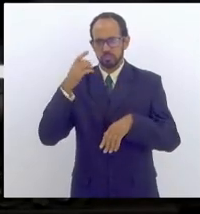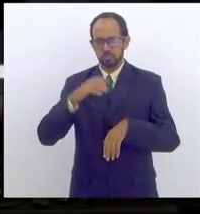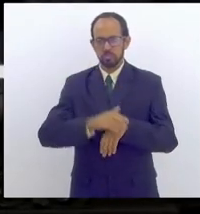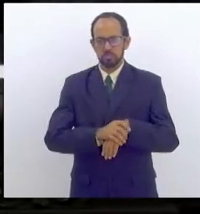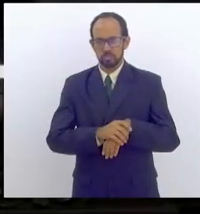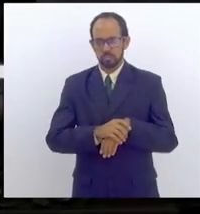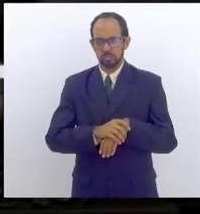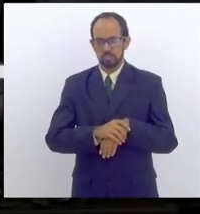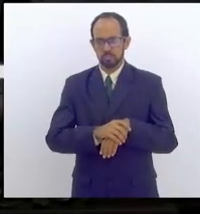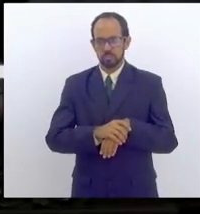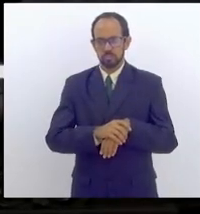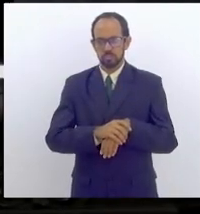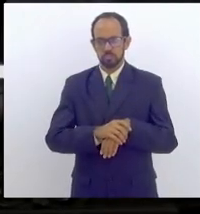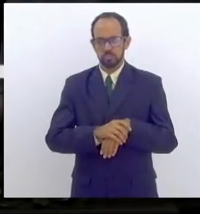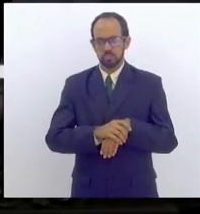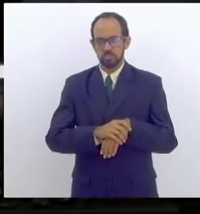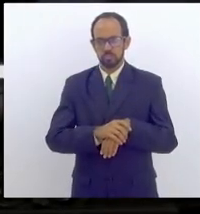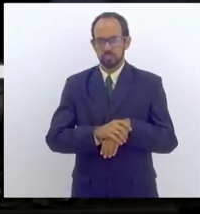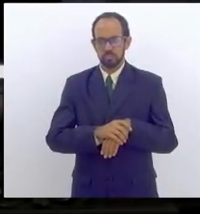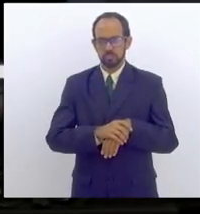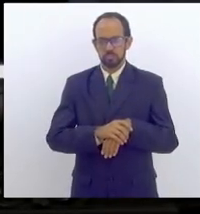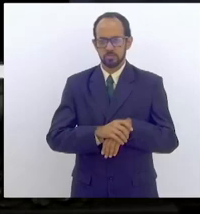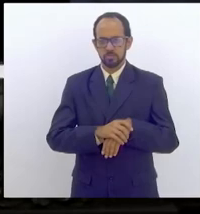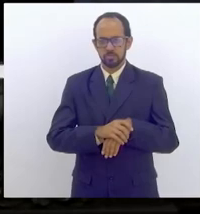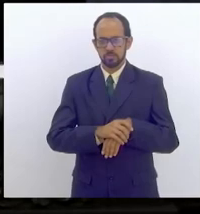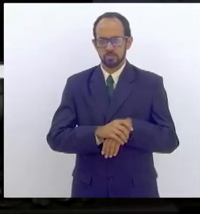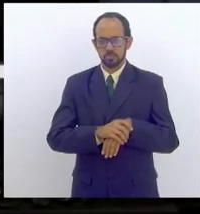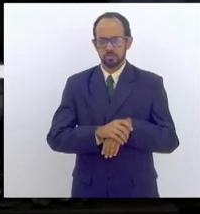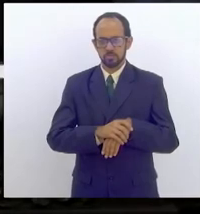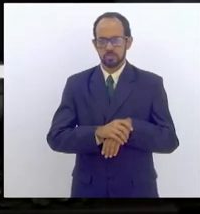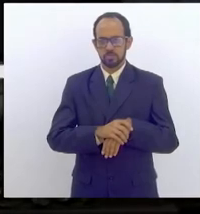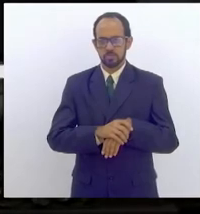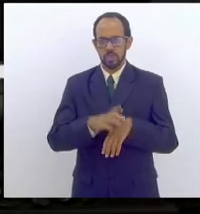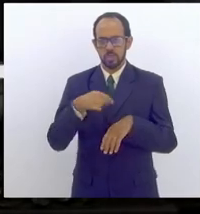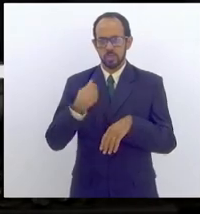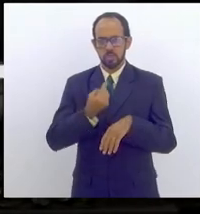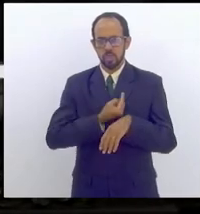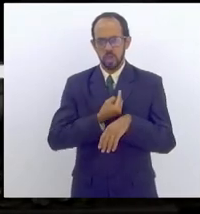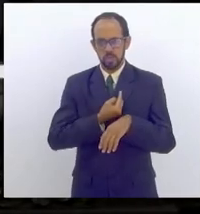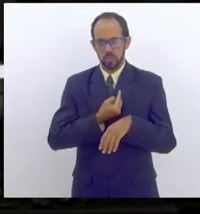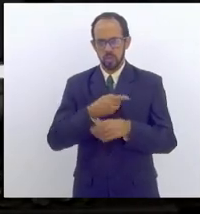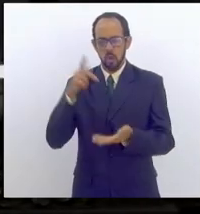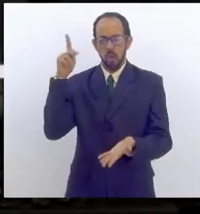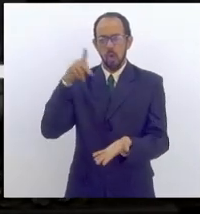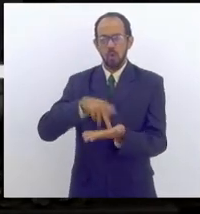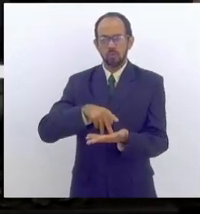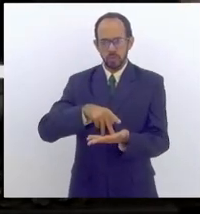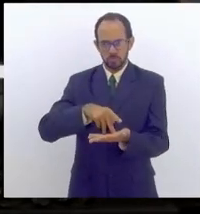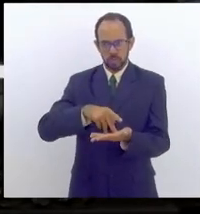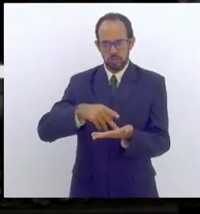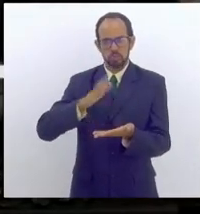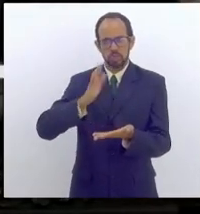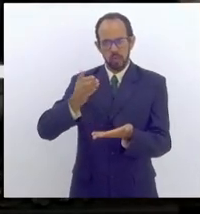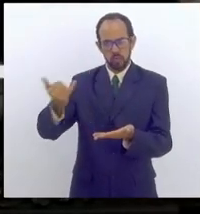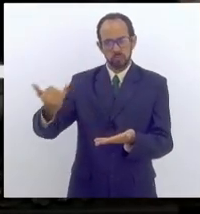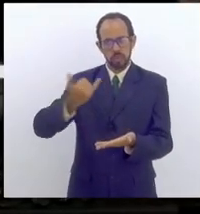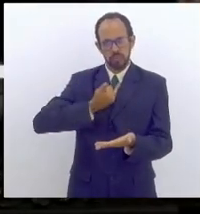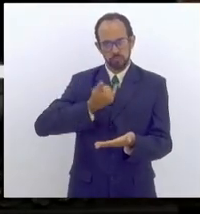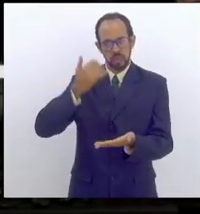Microfone. Deputadas e deputados, nós já fomos, então, oficialmente comunicados dessa